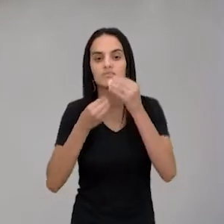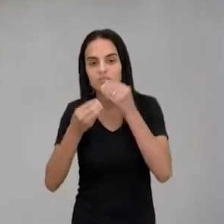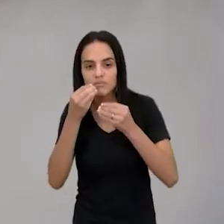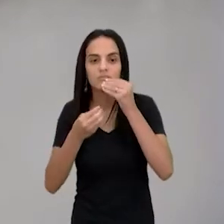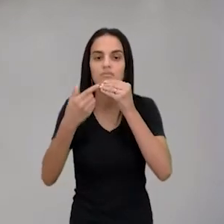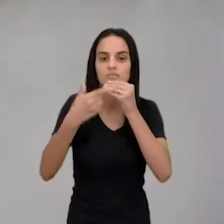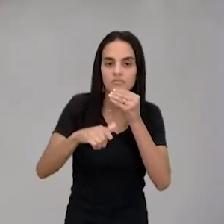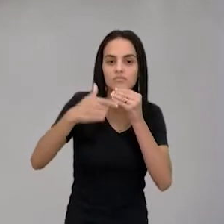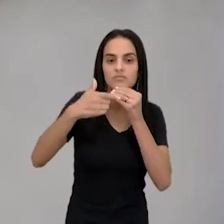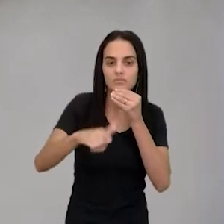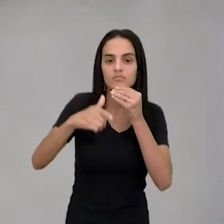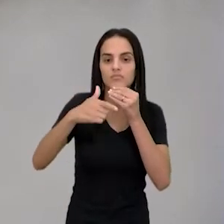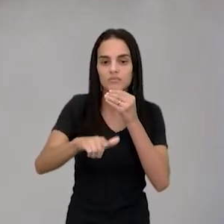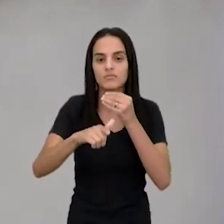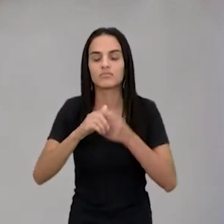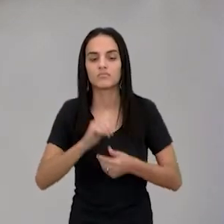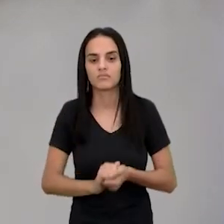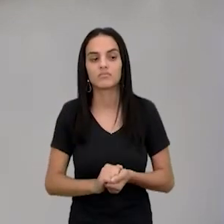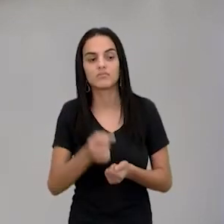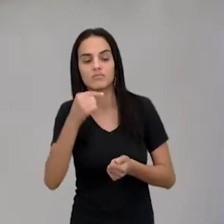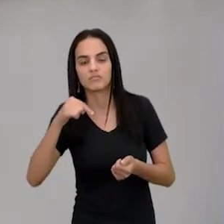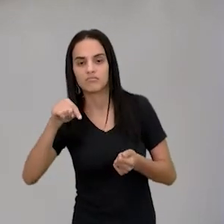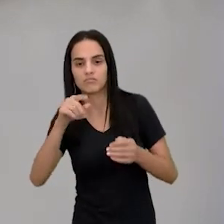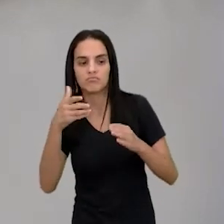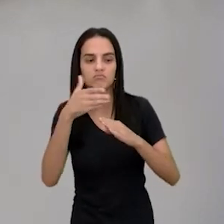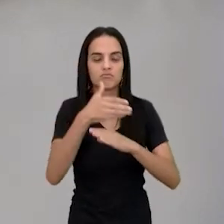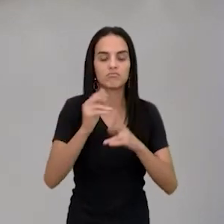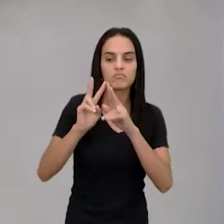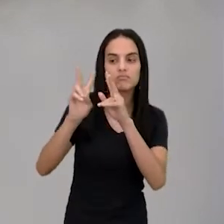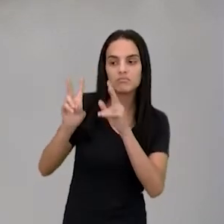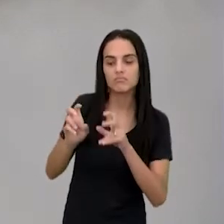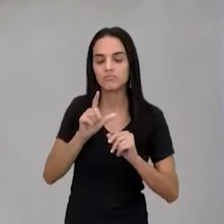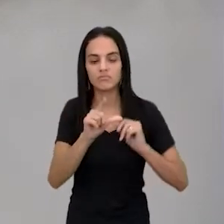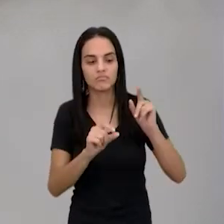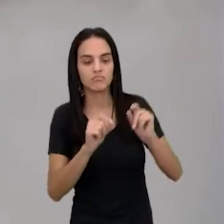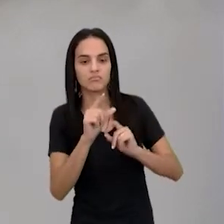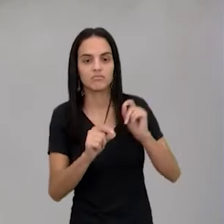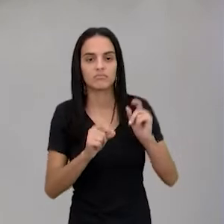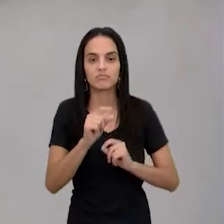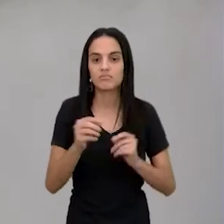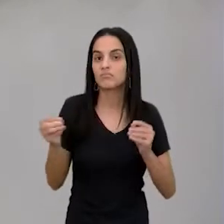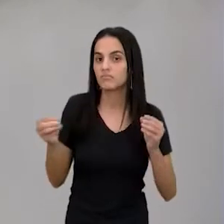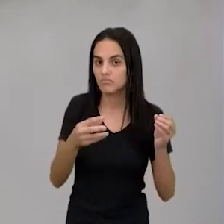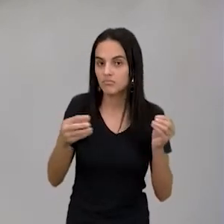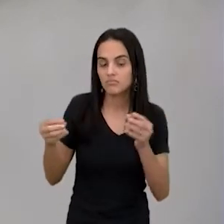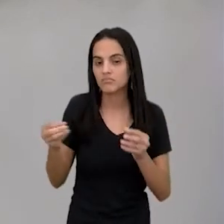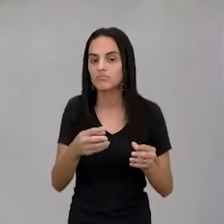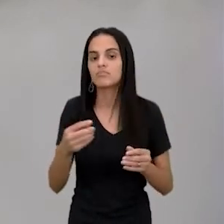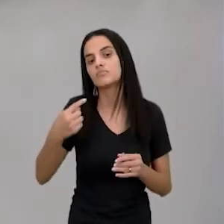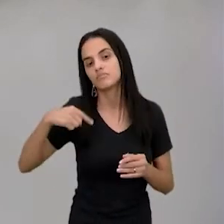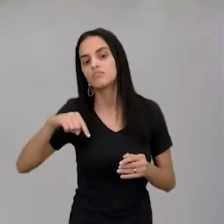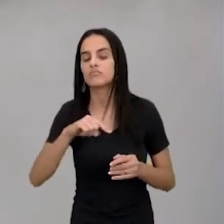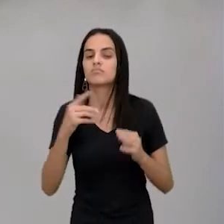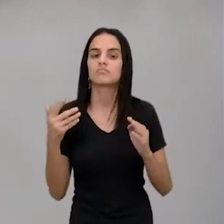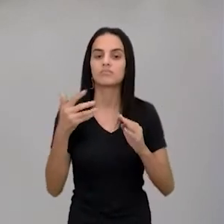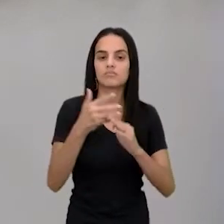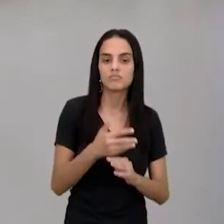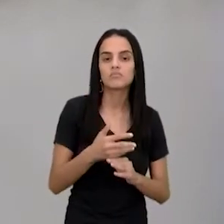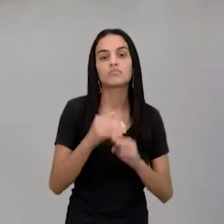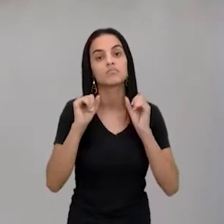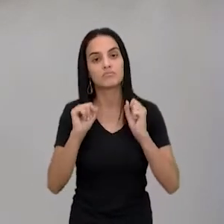seleção artificial ela acontece por uma questão de mercado. O que é que vai vender mais? O que é que vai dar mais